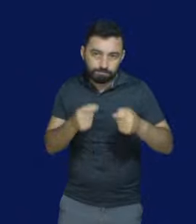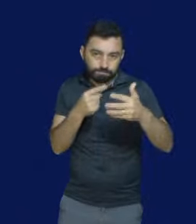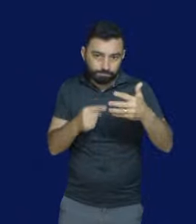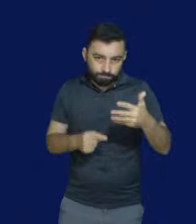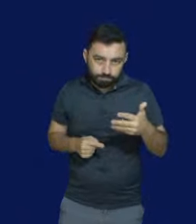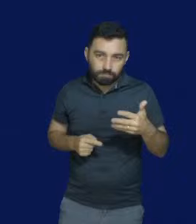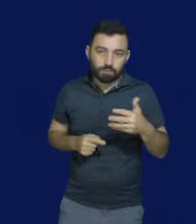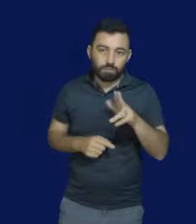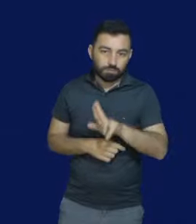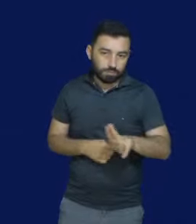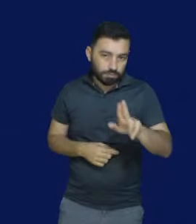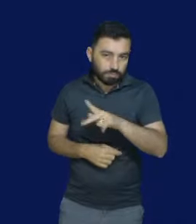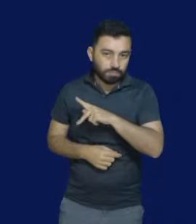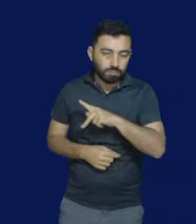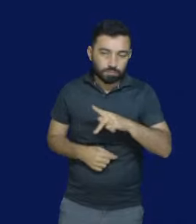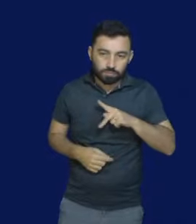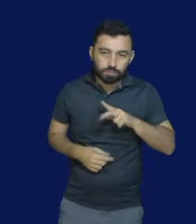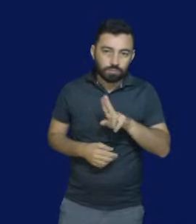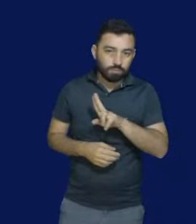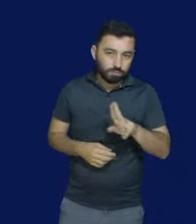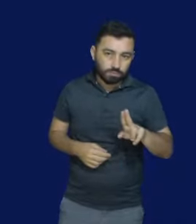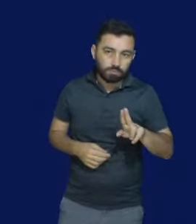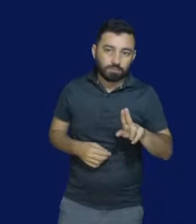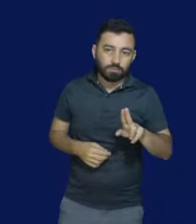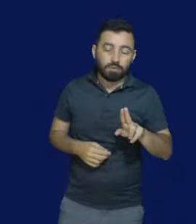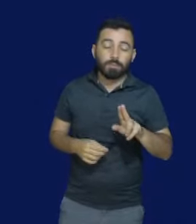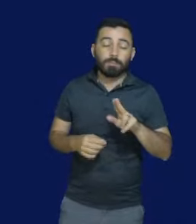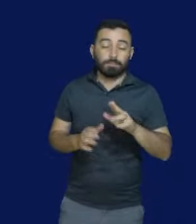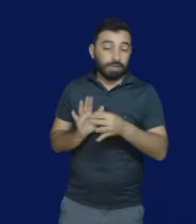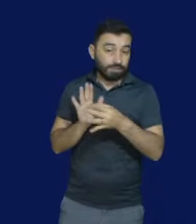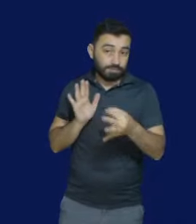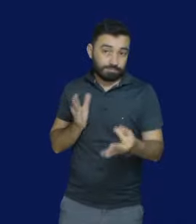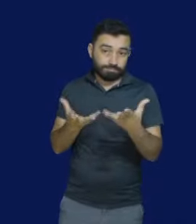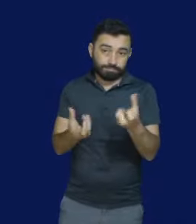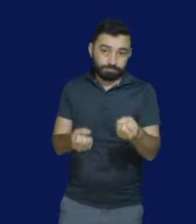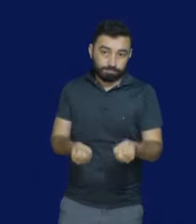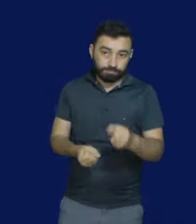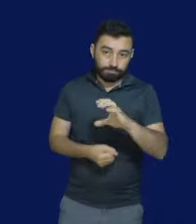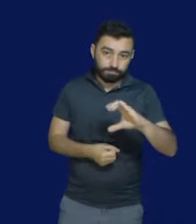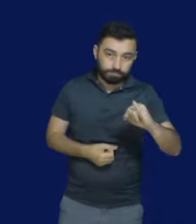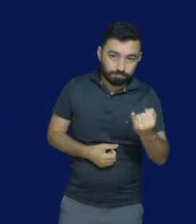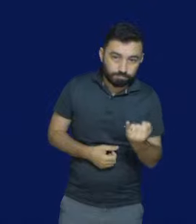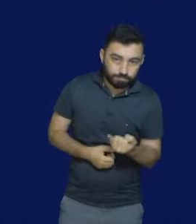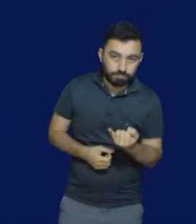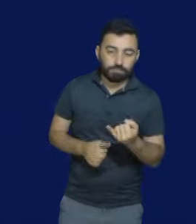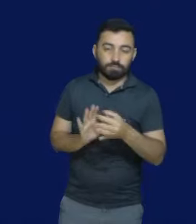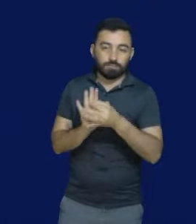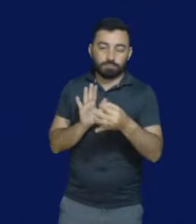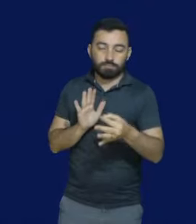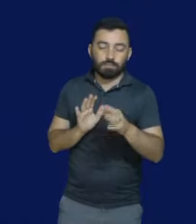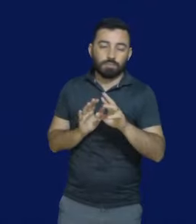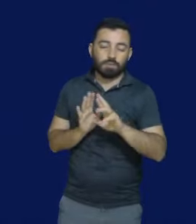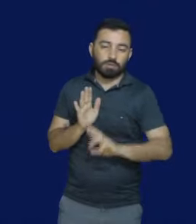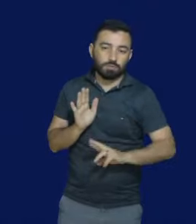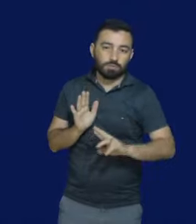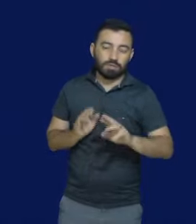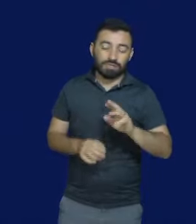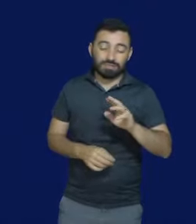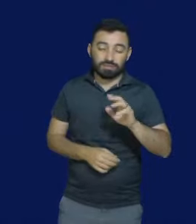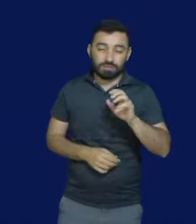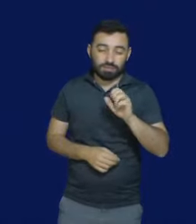utilidade pública estadual no âmbito do Estado de Santa Catarina. Pareceres favoráveis das comissões de Constituição e Justiça, relator deputado Sérgio Guimarães, Comissão